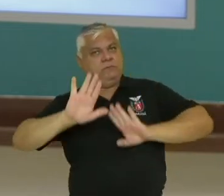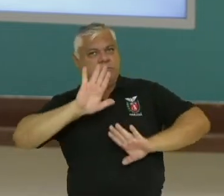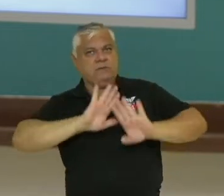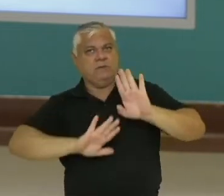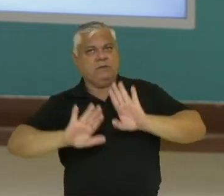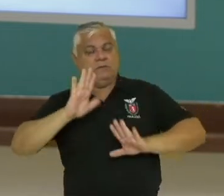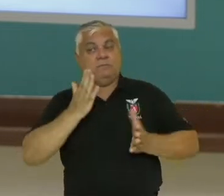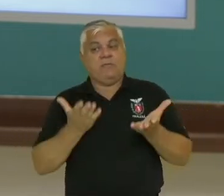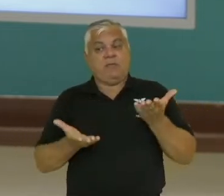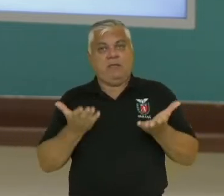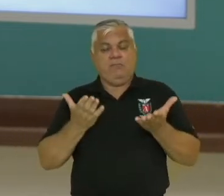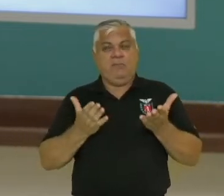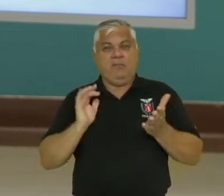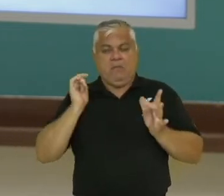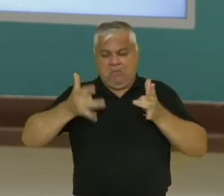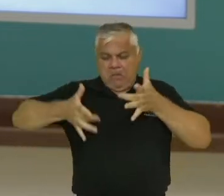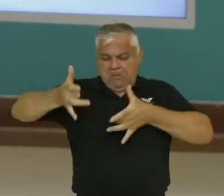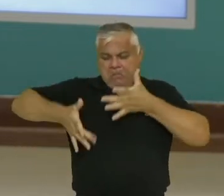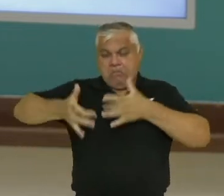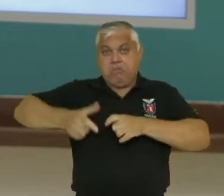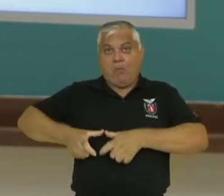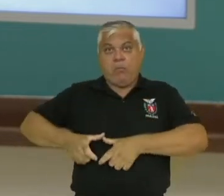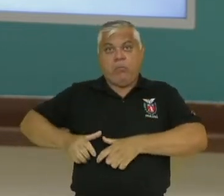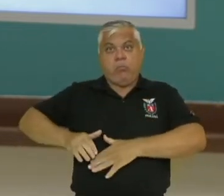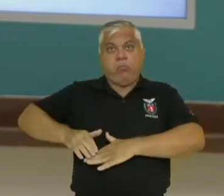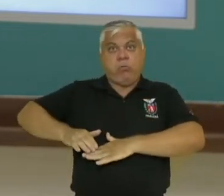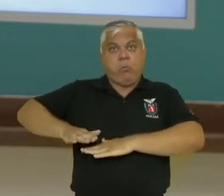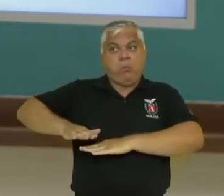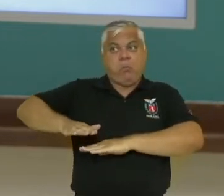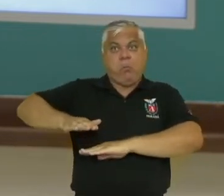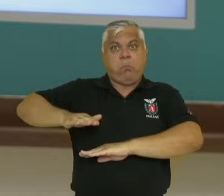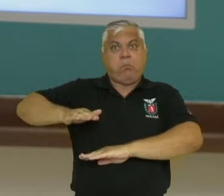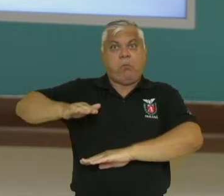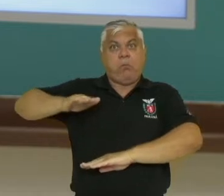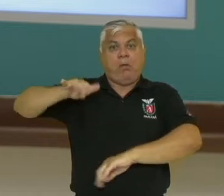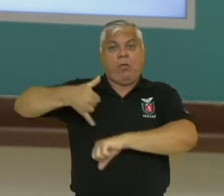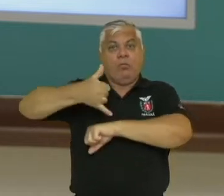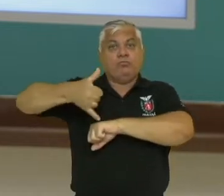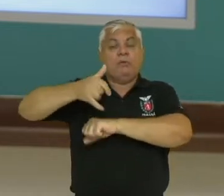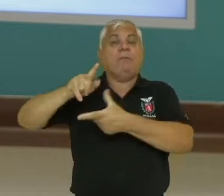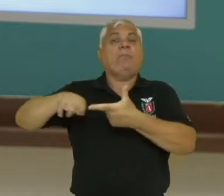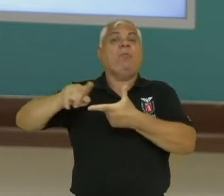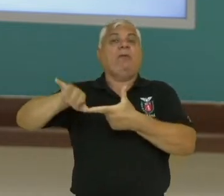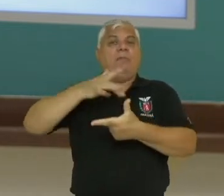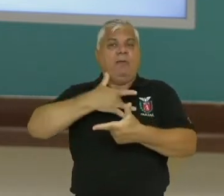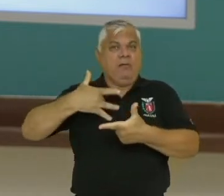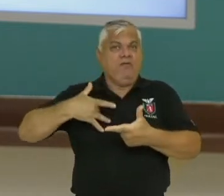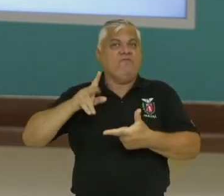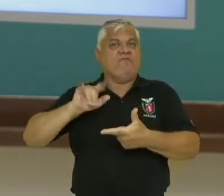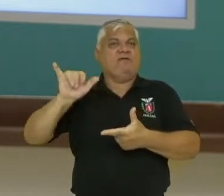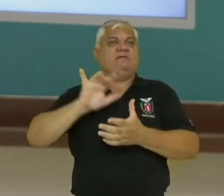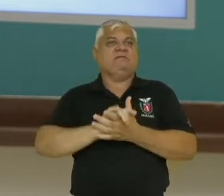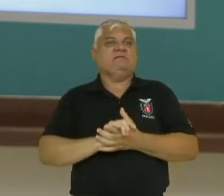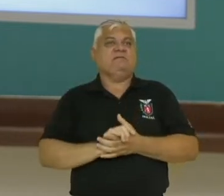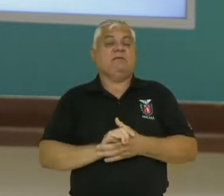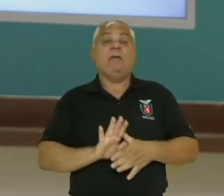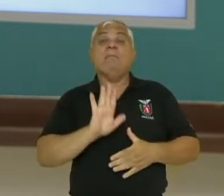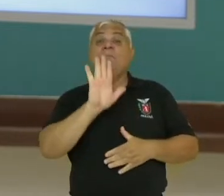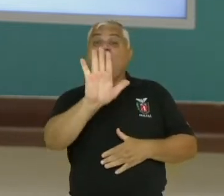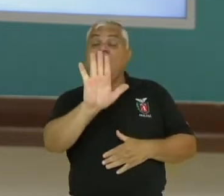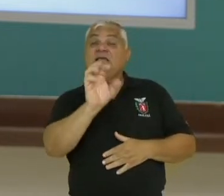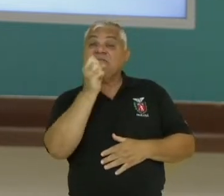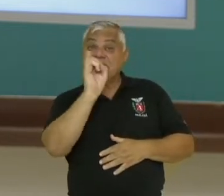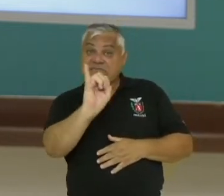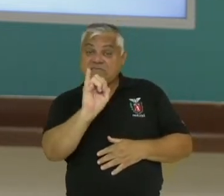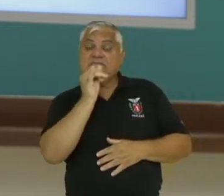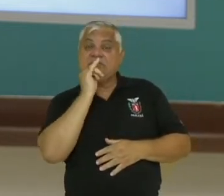quer ter o acúmulo de gordura no nosso corpo, porque ele vai acarretar a problemas de saúde. Mas olha que interessante.